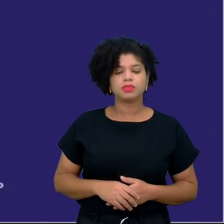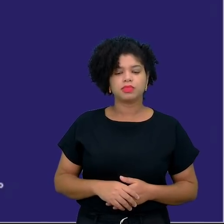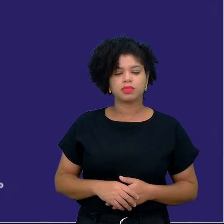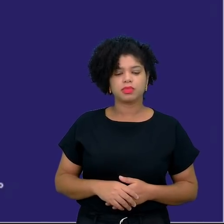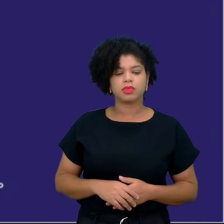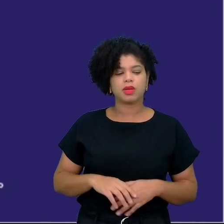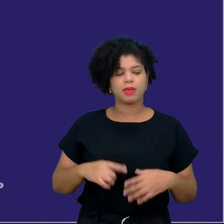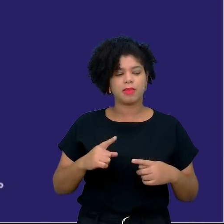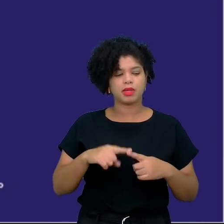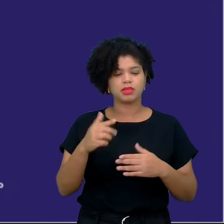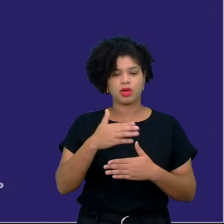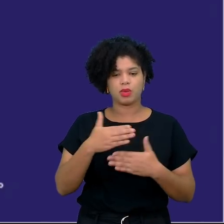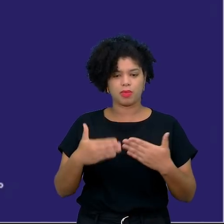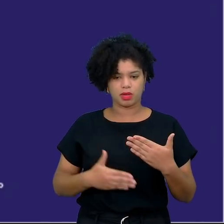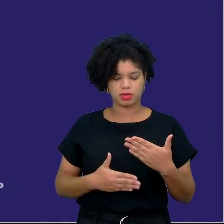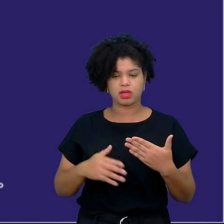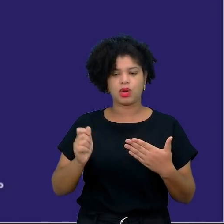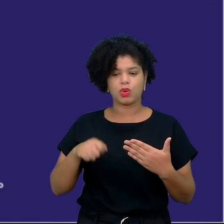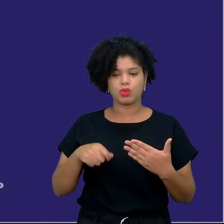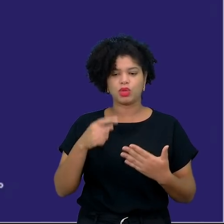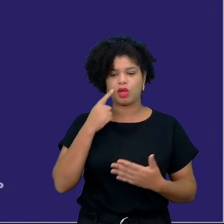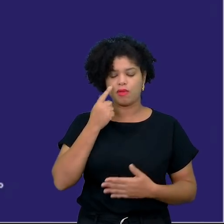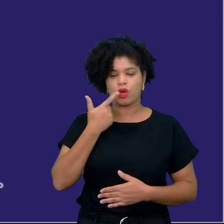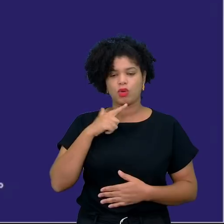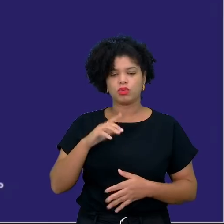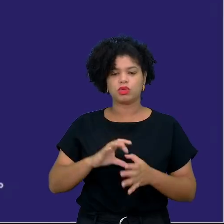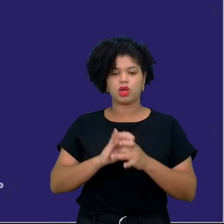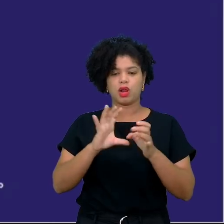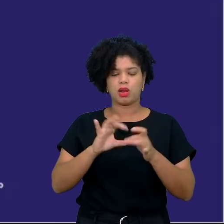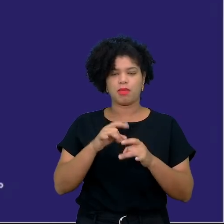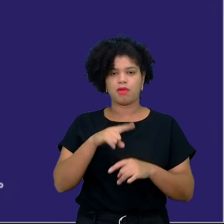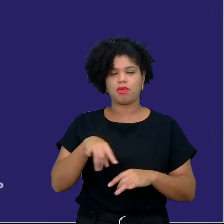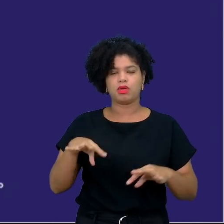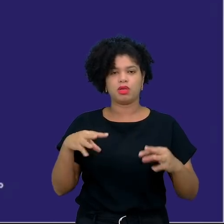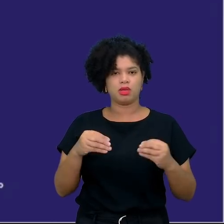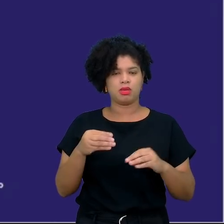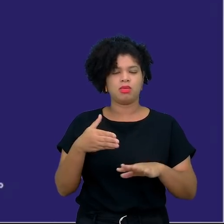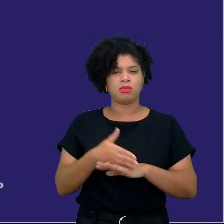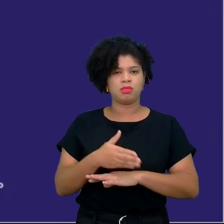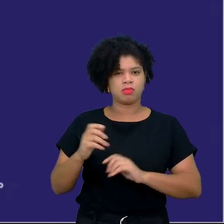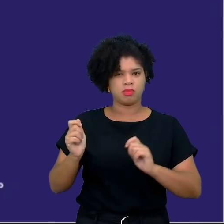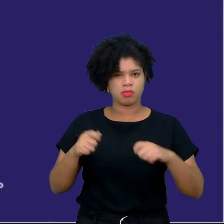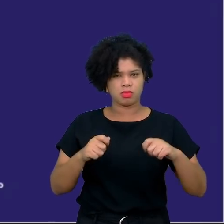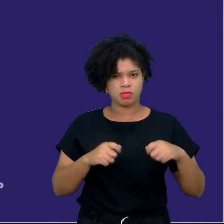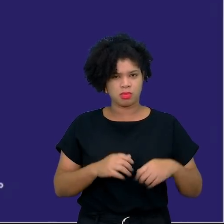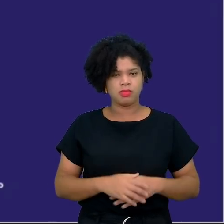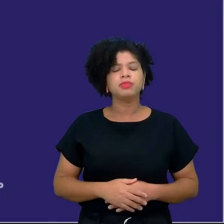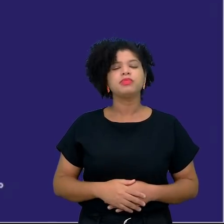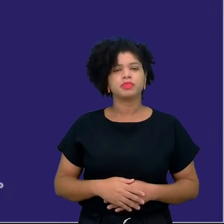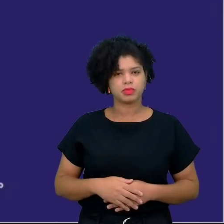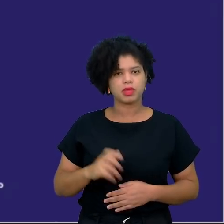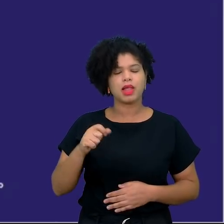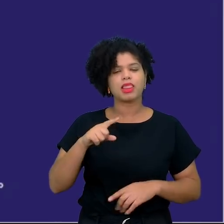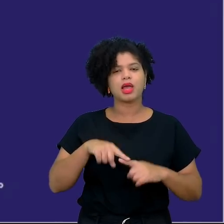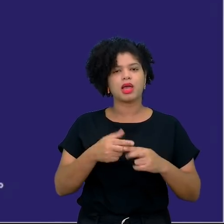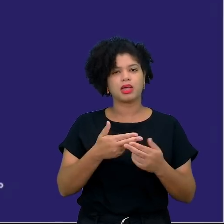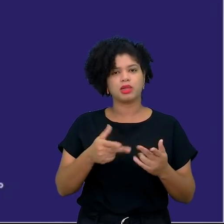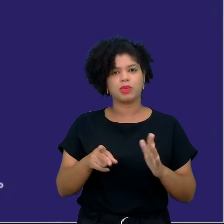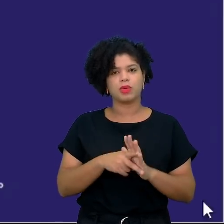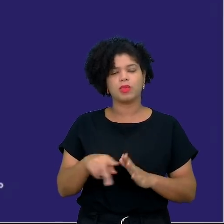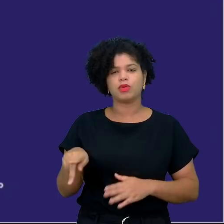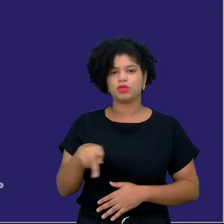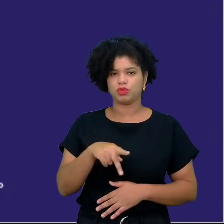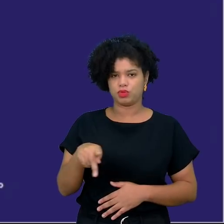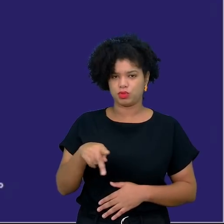Nesse slide, vocês podem clicar no link, né, que vai estar disponibilizado para vocês, e aí vocês poderão acessar tanto os cadernos do